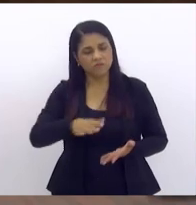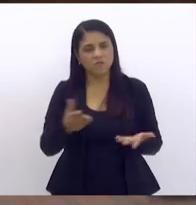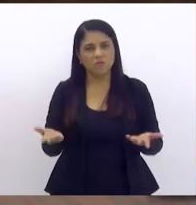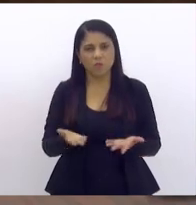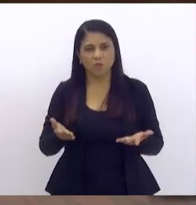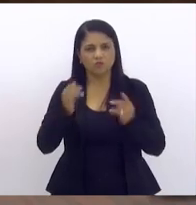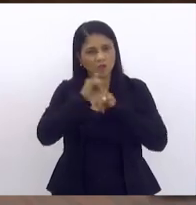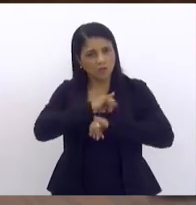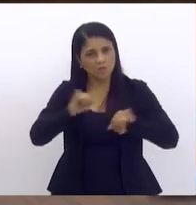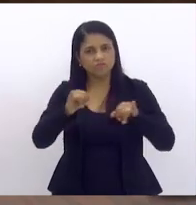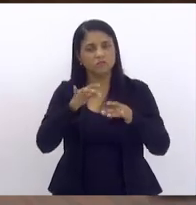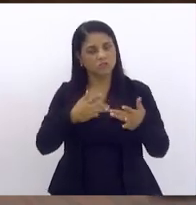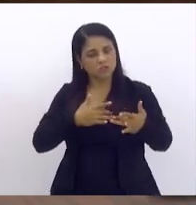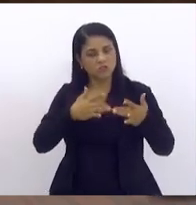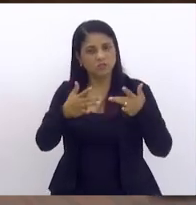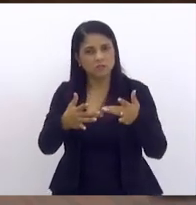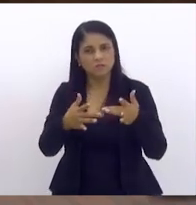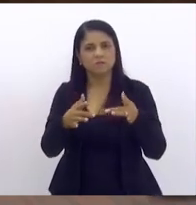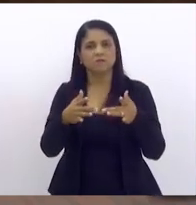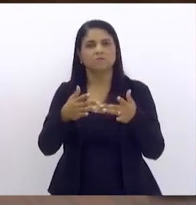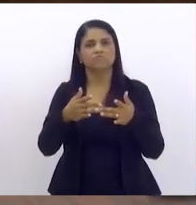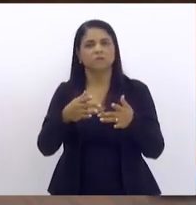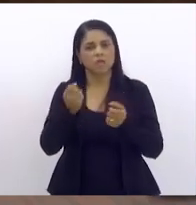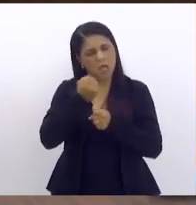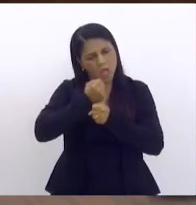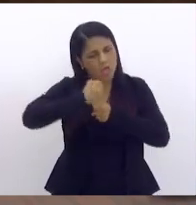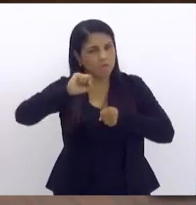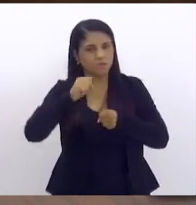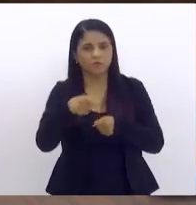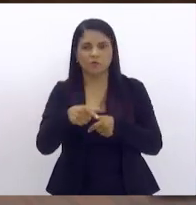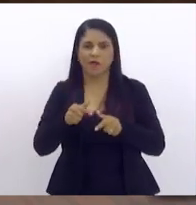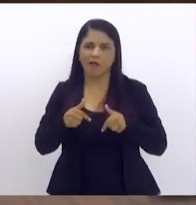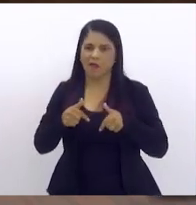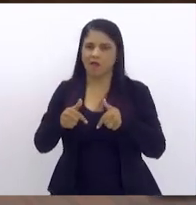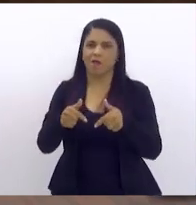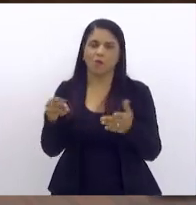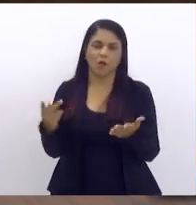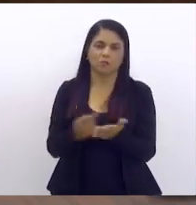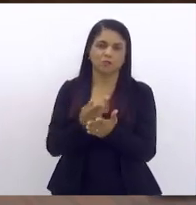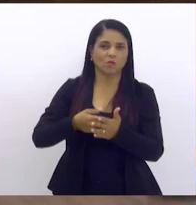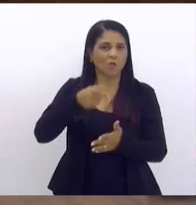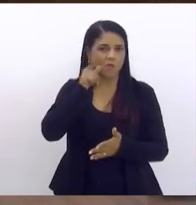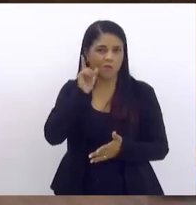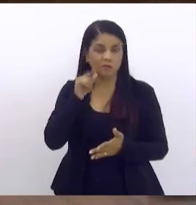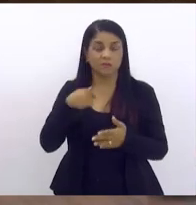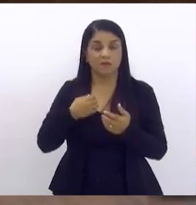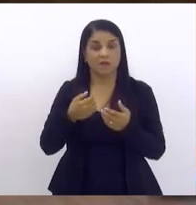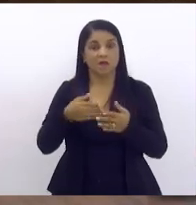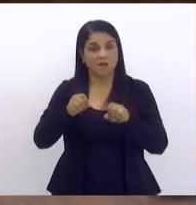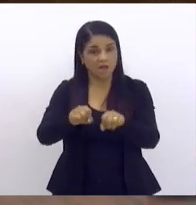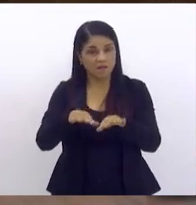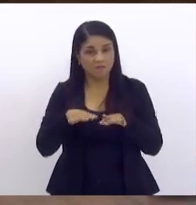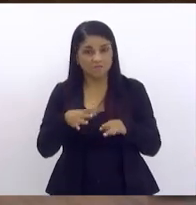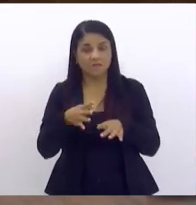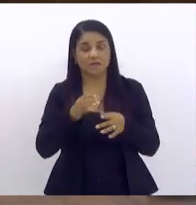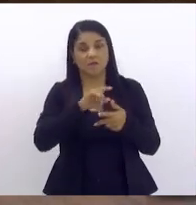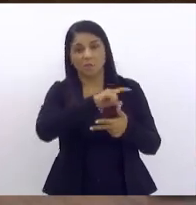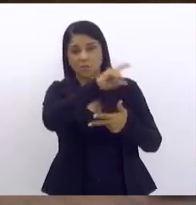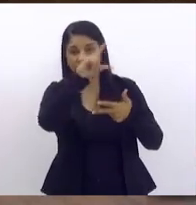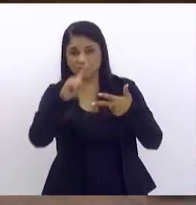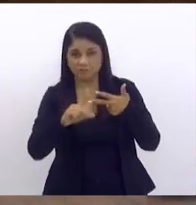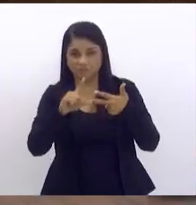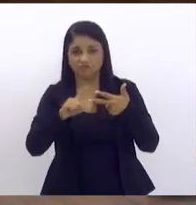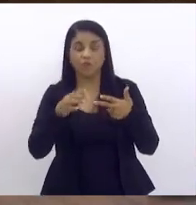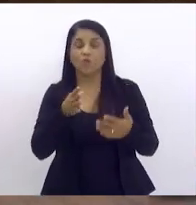Beni e repudiar o ato que aconteceu. As assembleias, o poder legislativo é reconhecido como o poder do